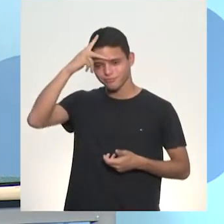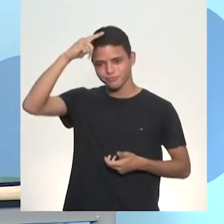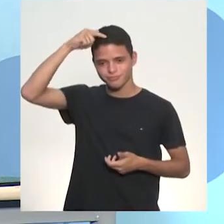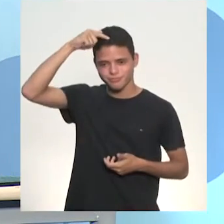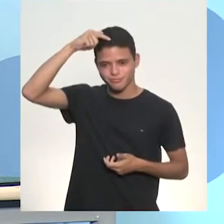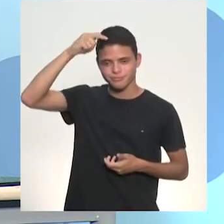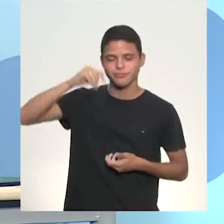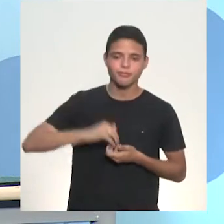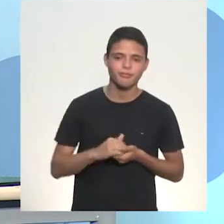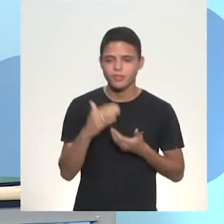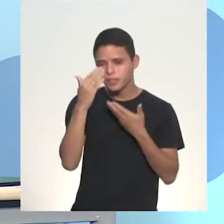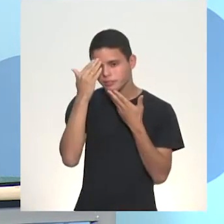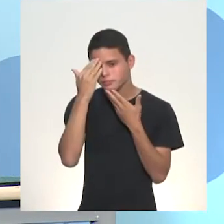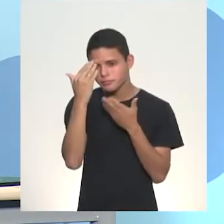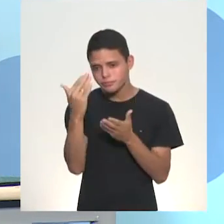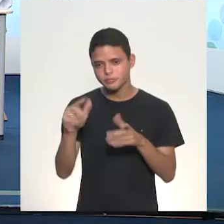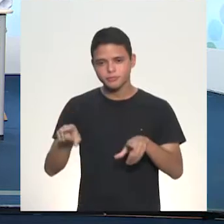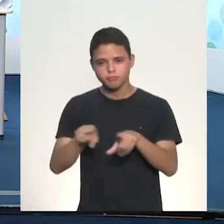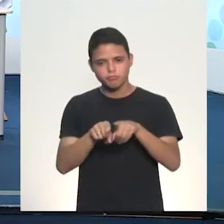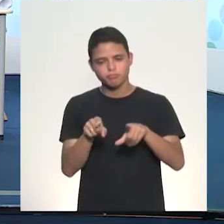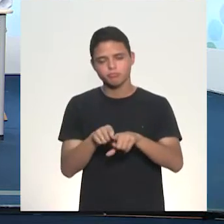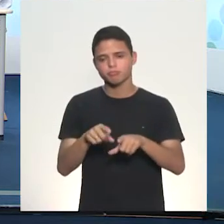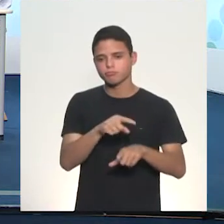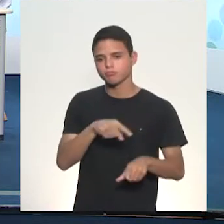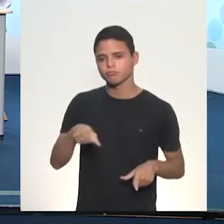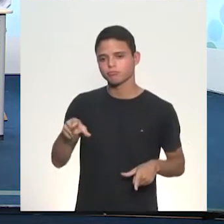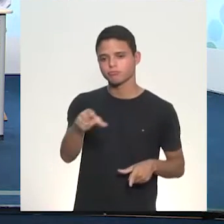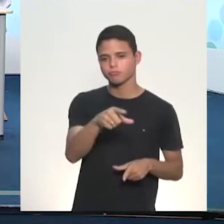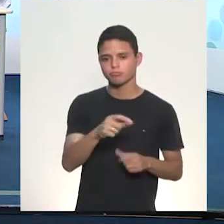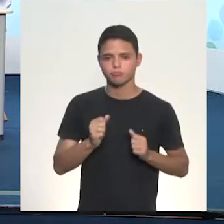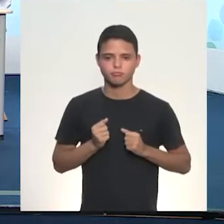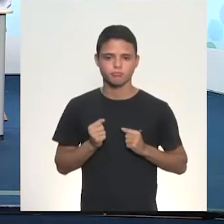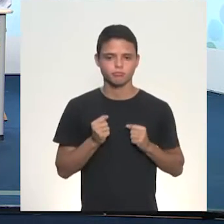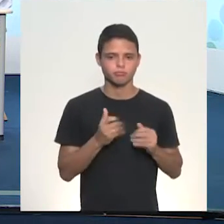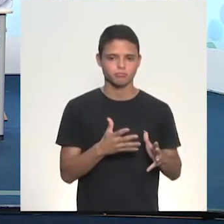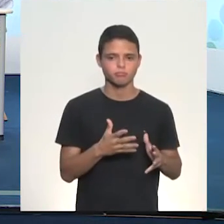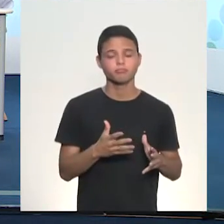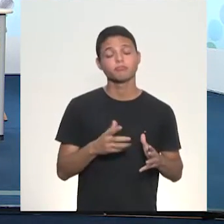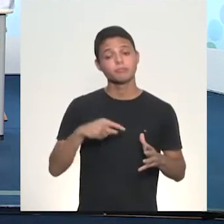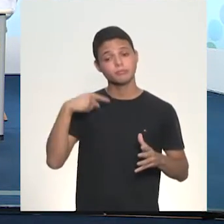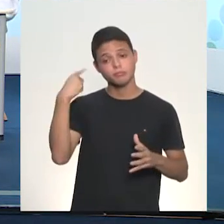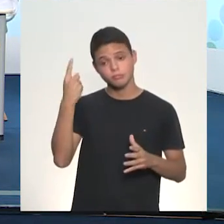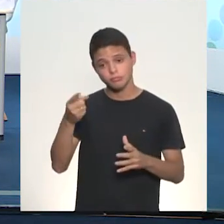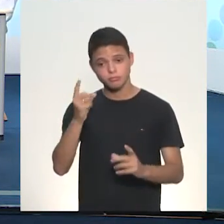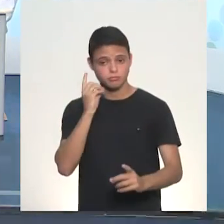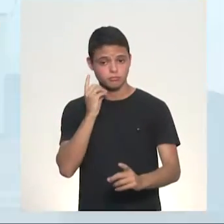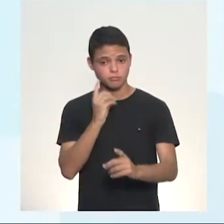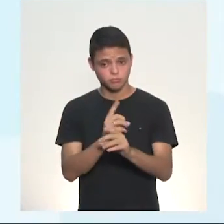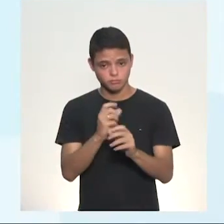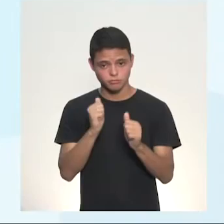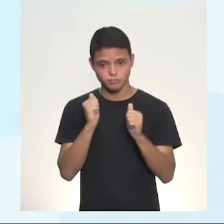especialíssimo. E obrigado pela participação de todos. Até a próxima aula. Tem habilidades na tela, mas já acabou